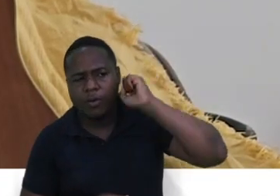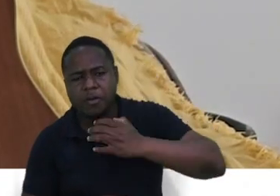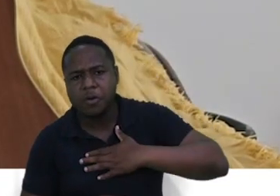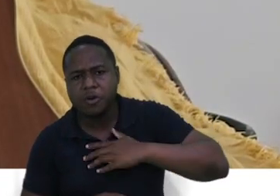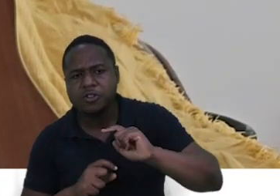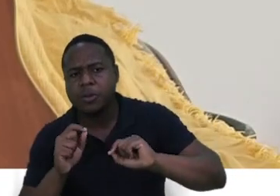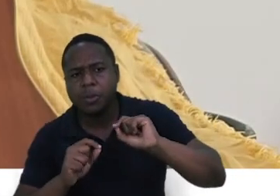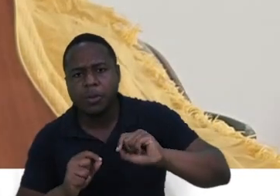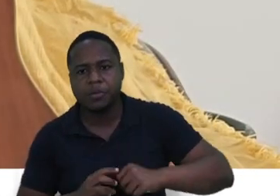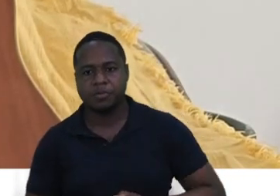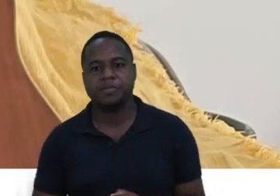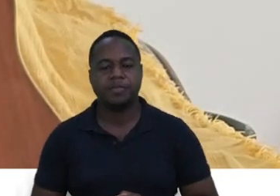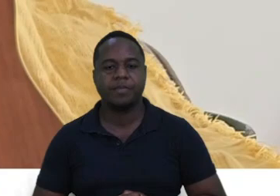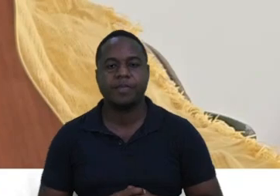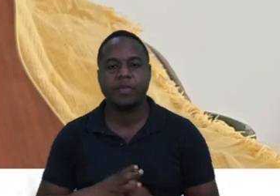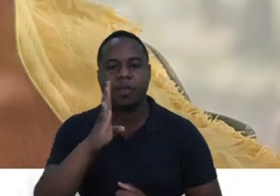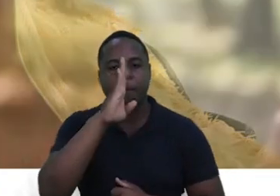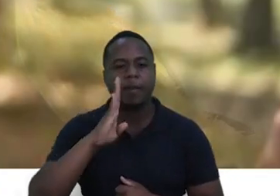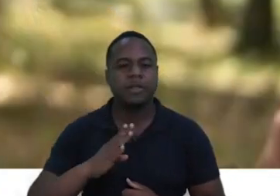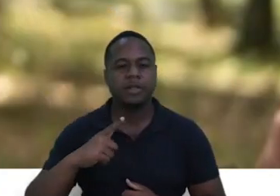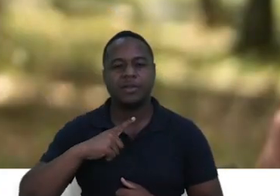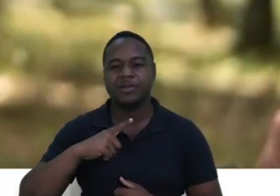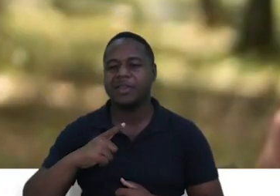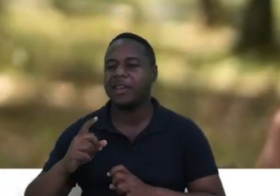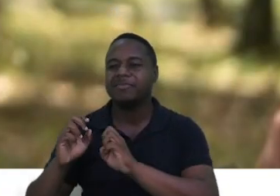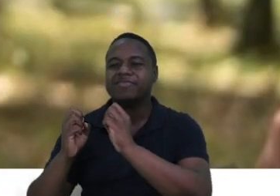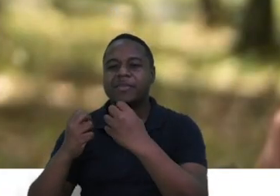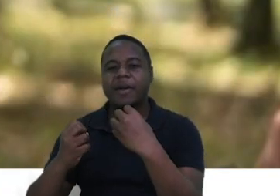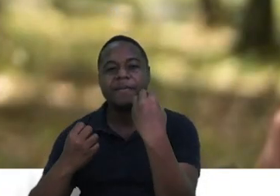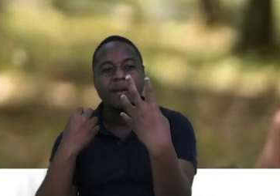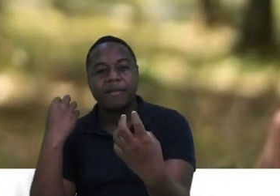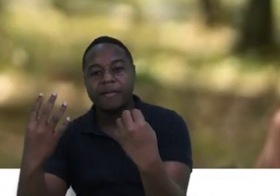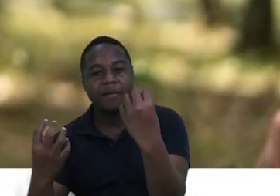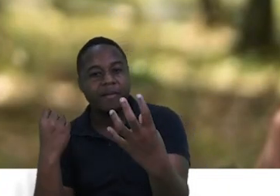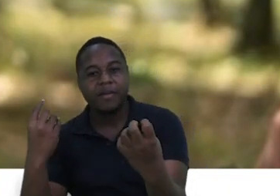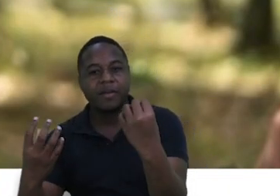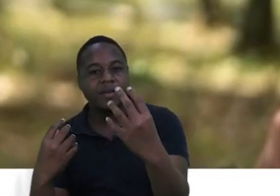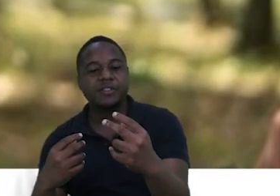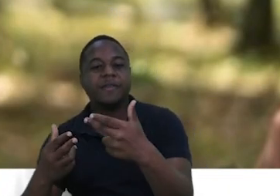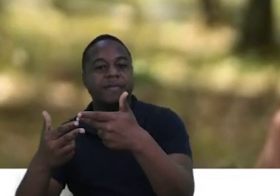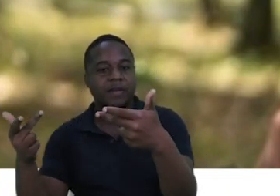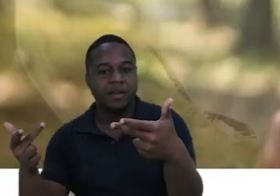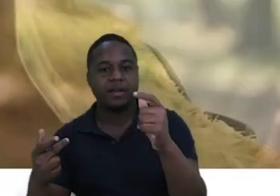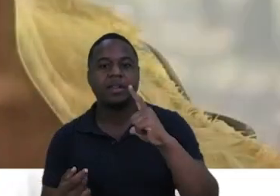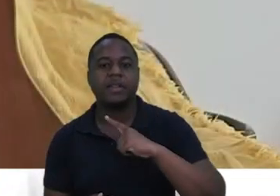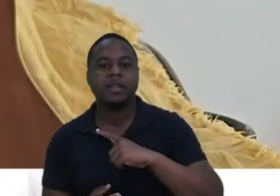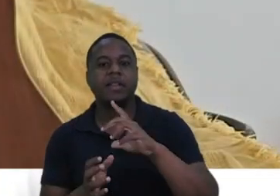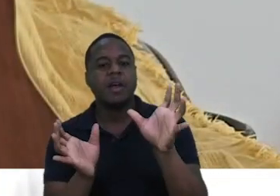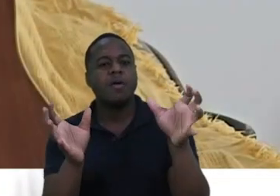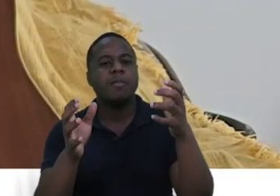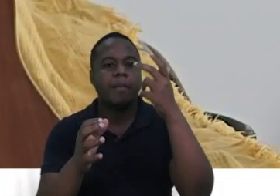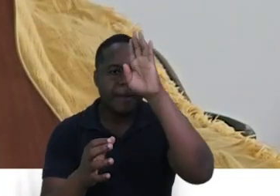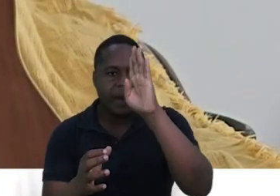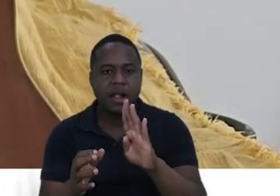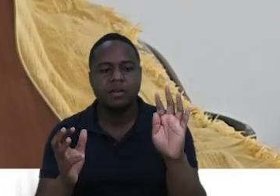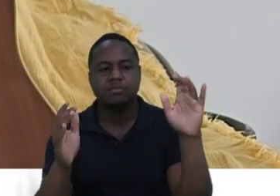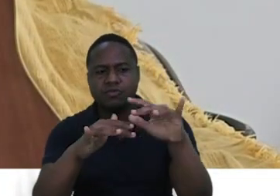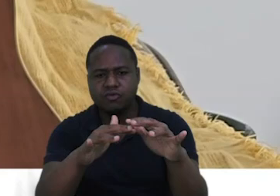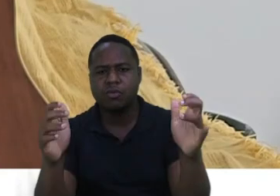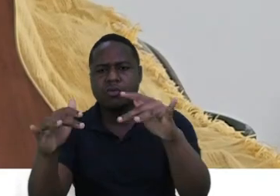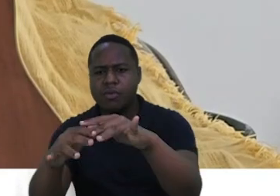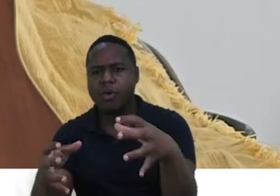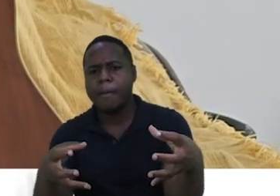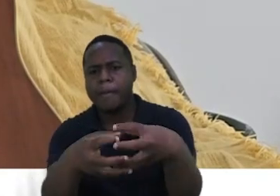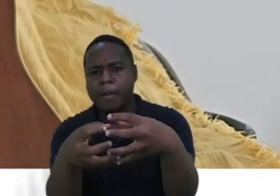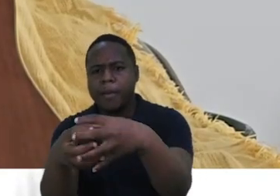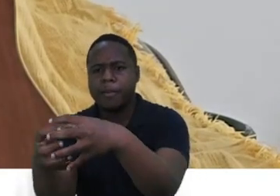apresenta fora do Brasil? O brasileiro ele é um povo que migra bastante. E nessas imigrações, várias comunidades brasileiras acabam se reencontrando e se aproximam cada